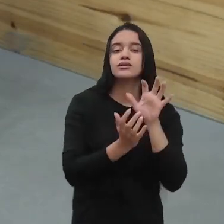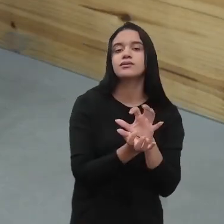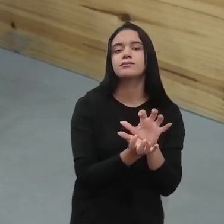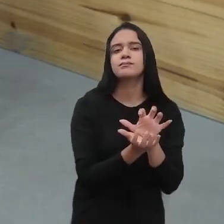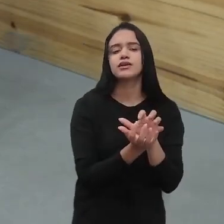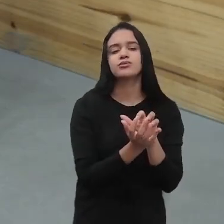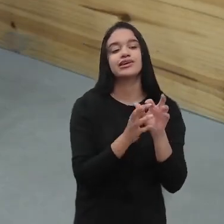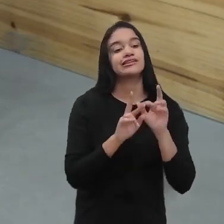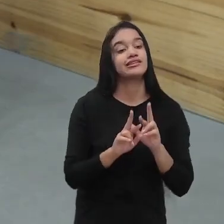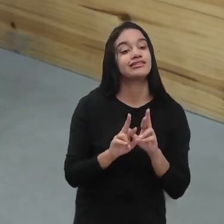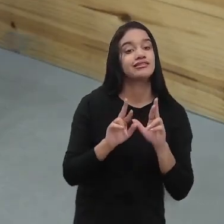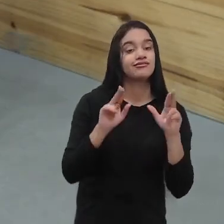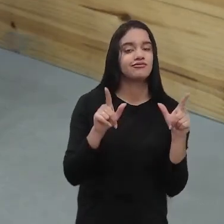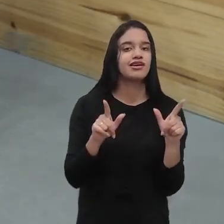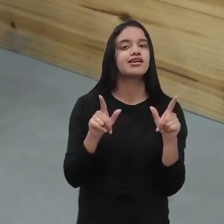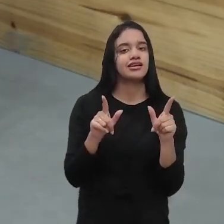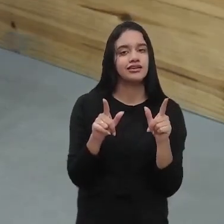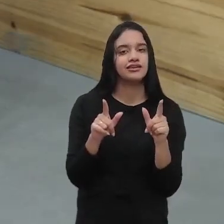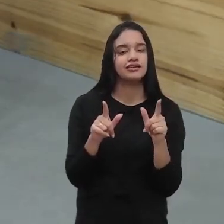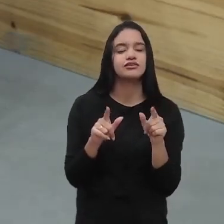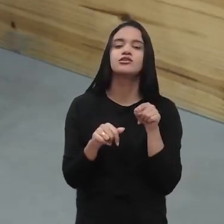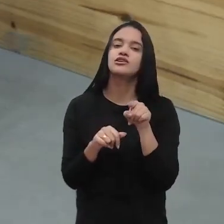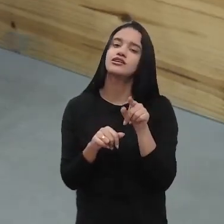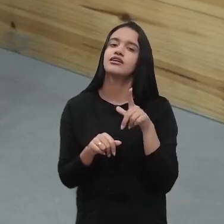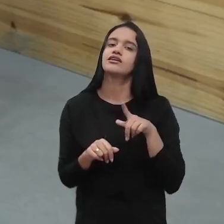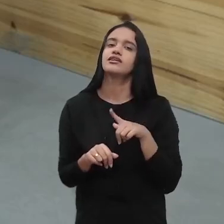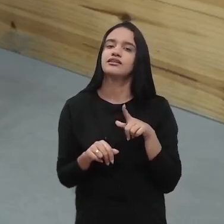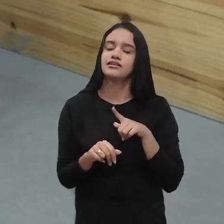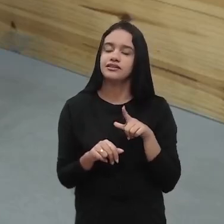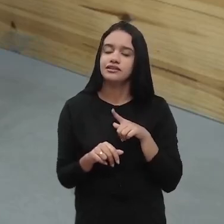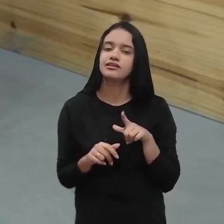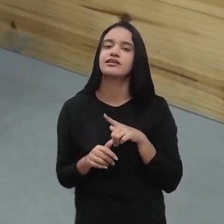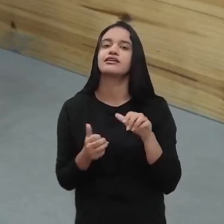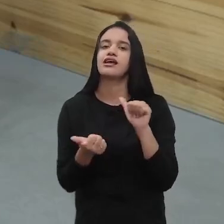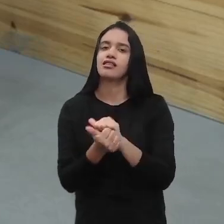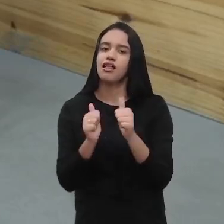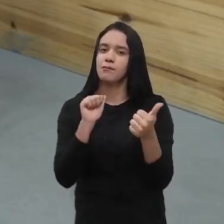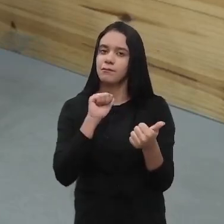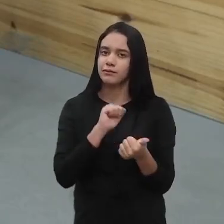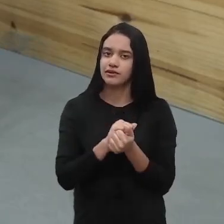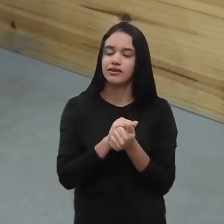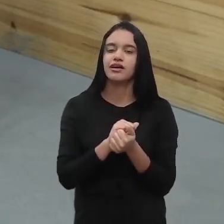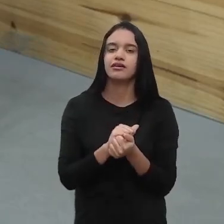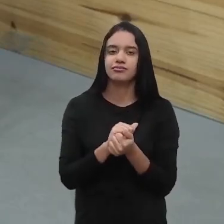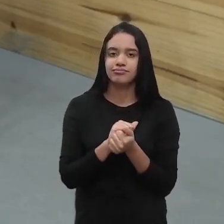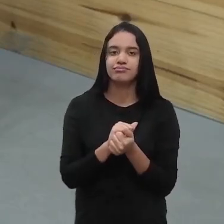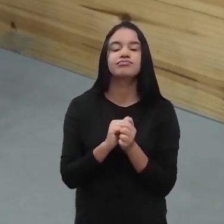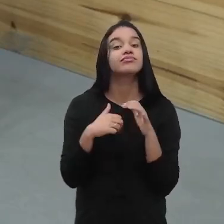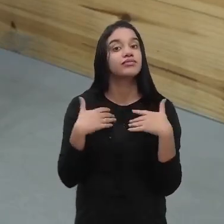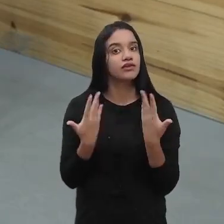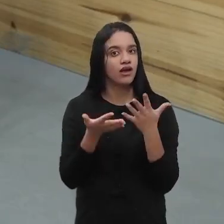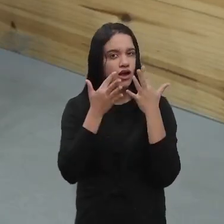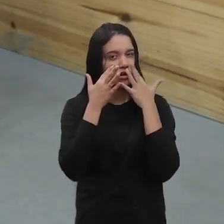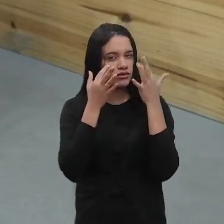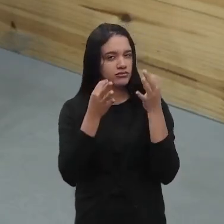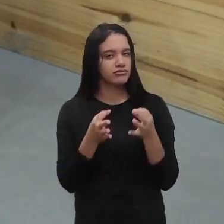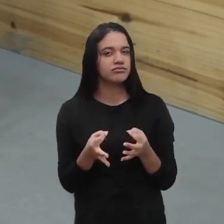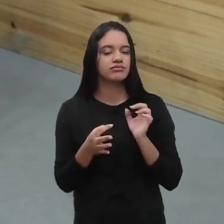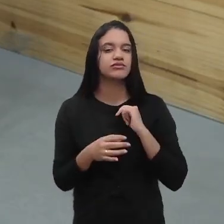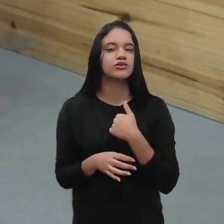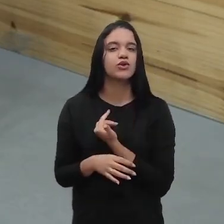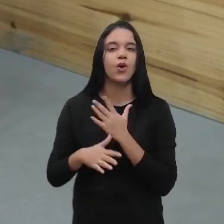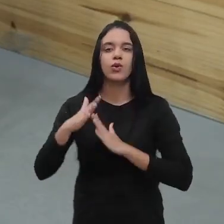né, em diversas áreas. Você vai ter que adaptar, e é um aprendizado. É um aprendizado. É um aprendizado, né? Então, repare, é assim que